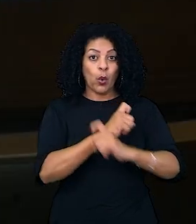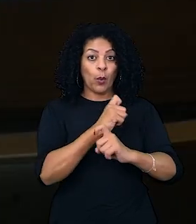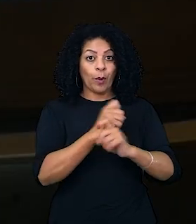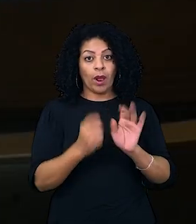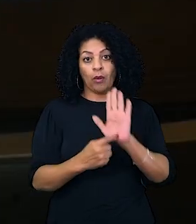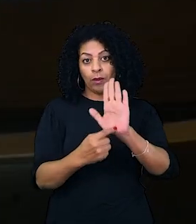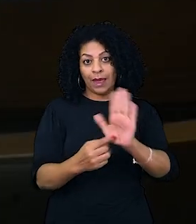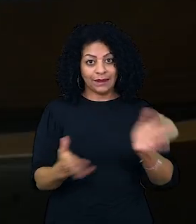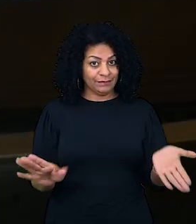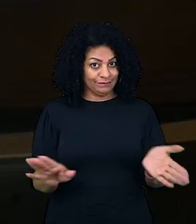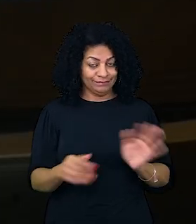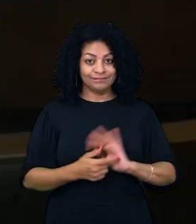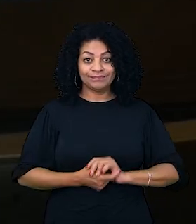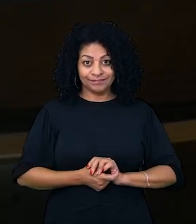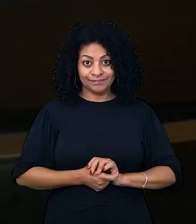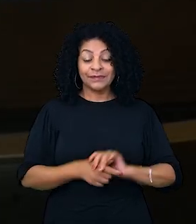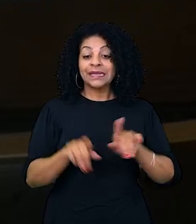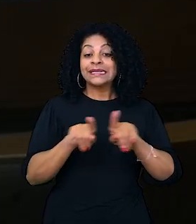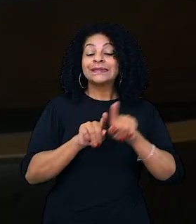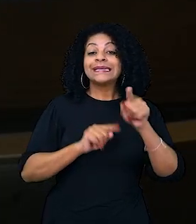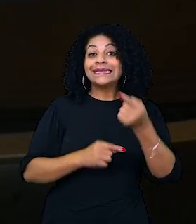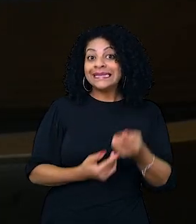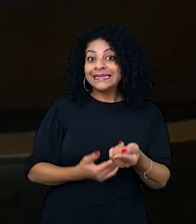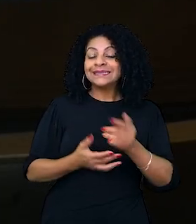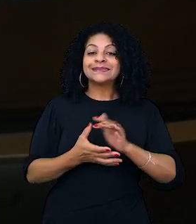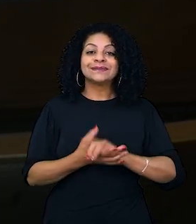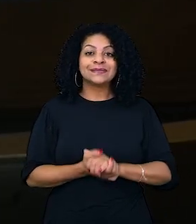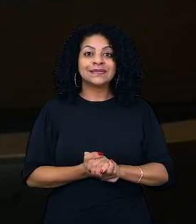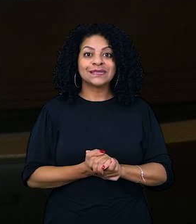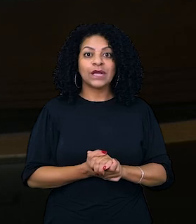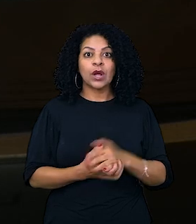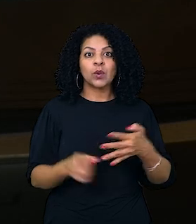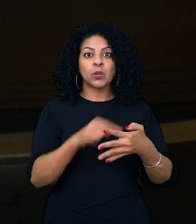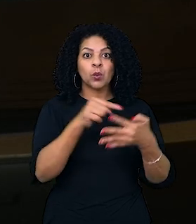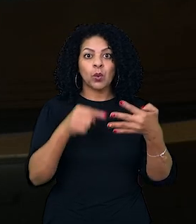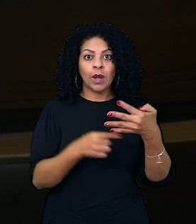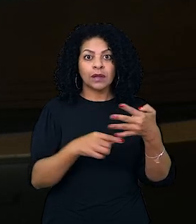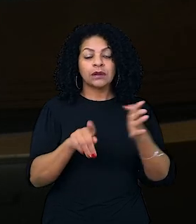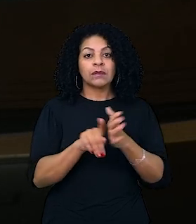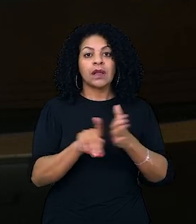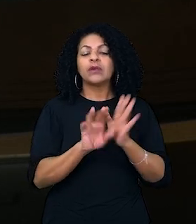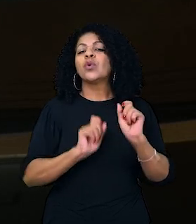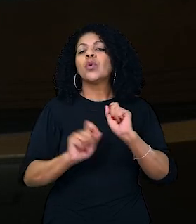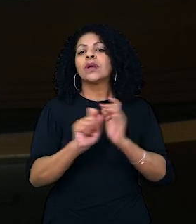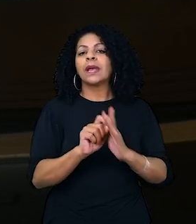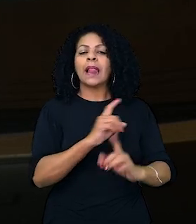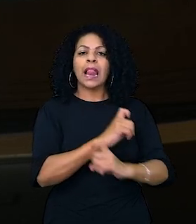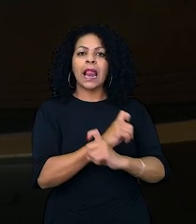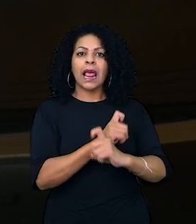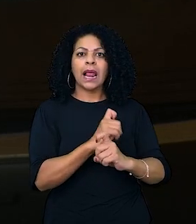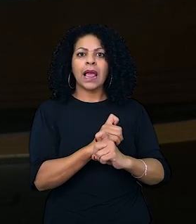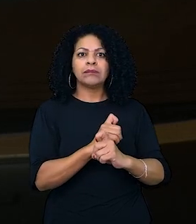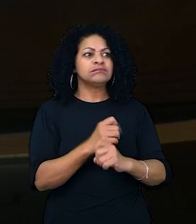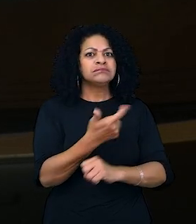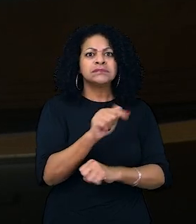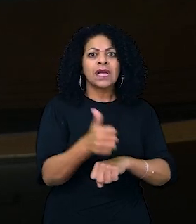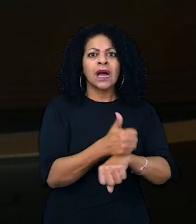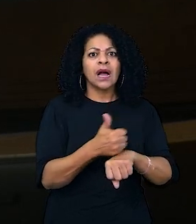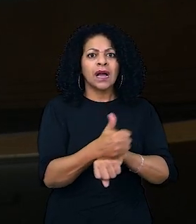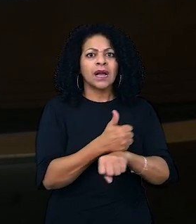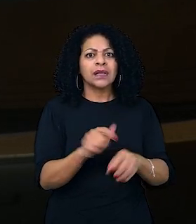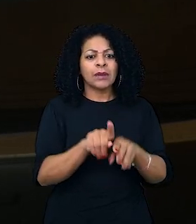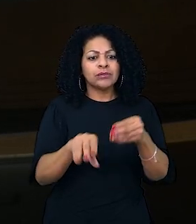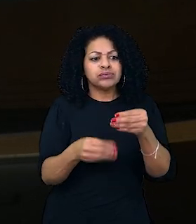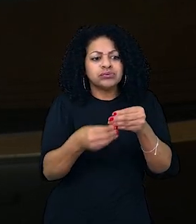banco. Afigura-se pouco crível que não haja nos quadros da Caixa função que se adeque